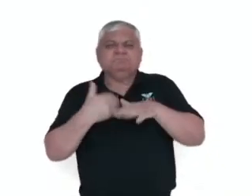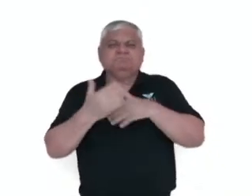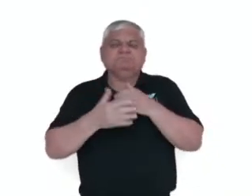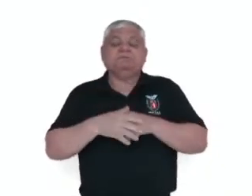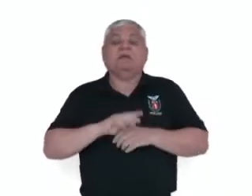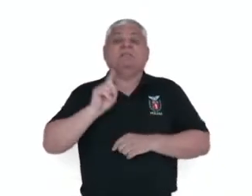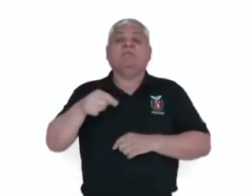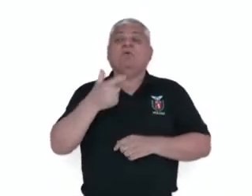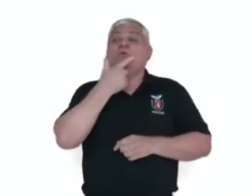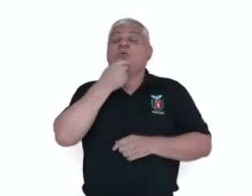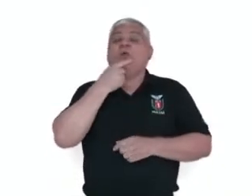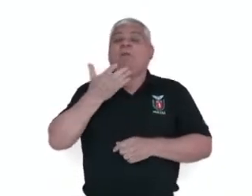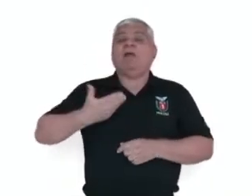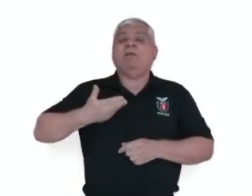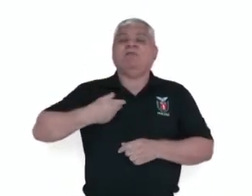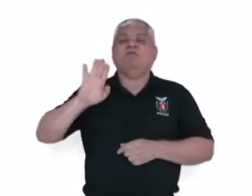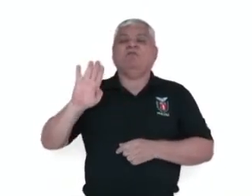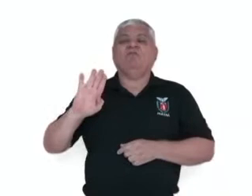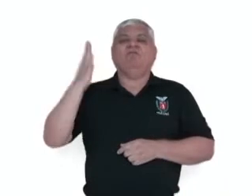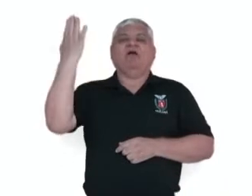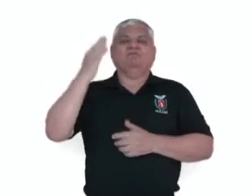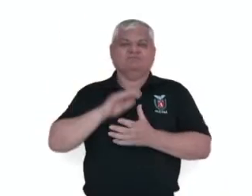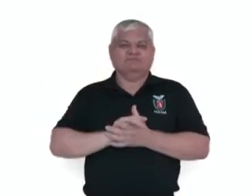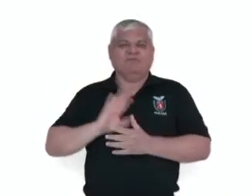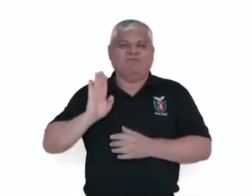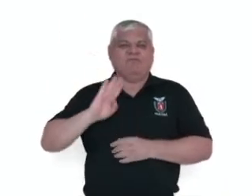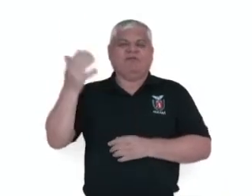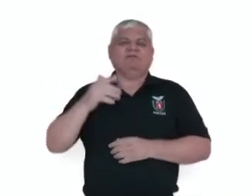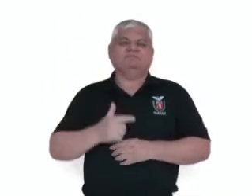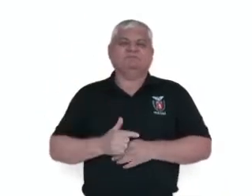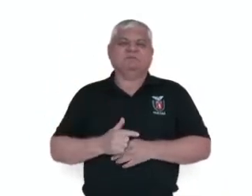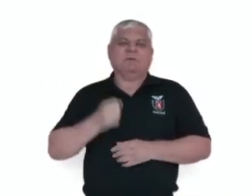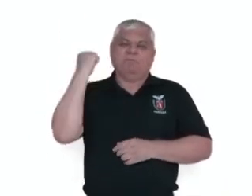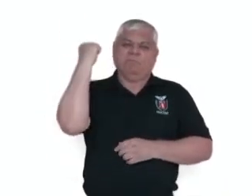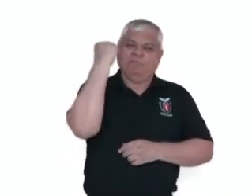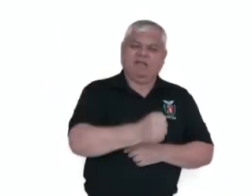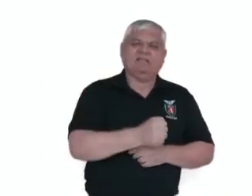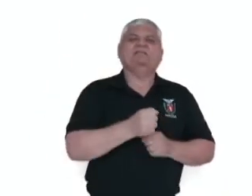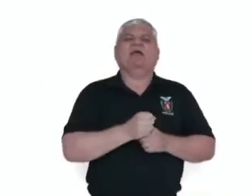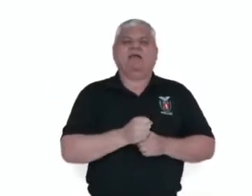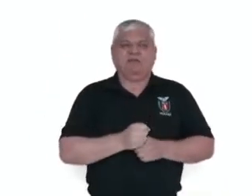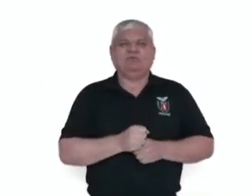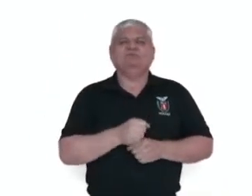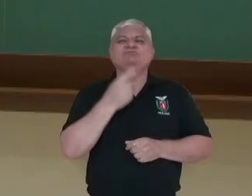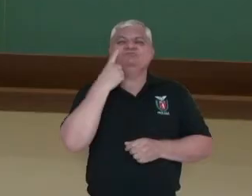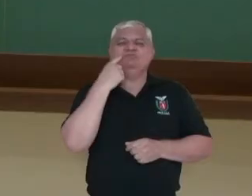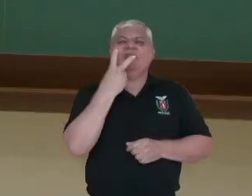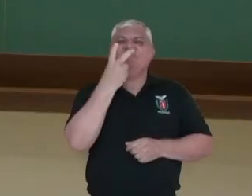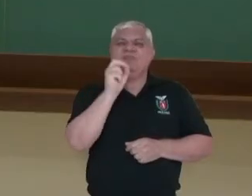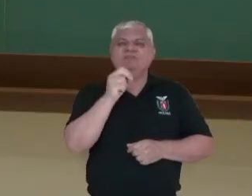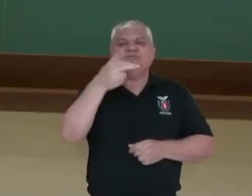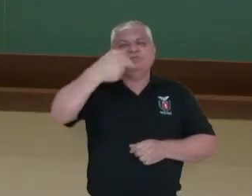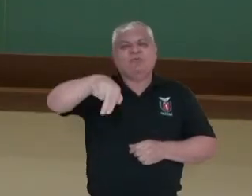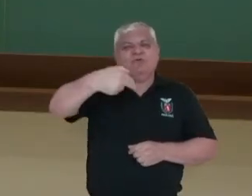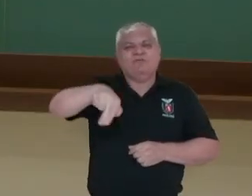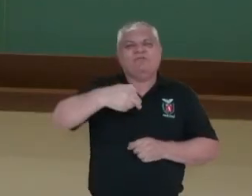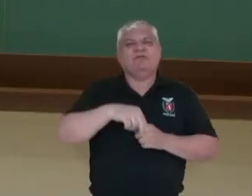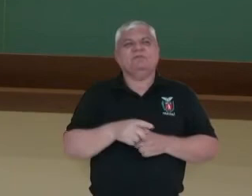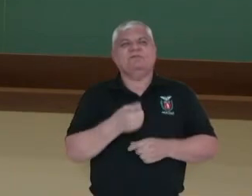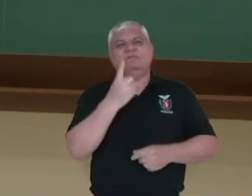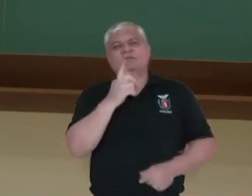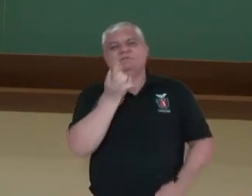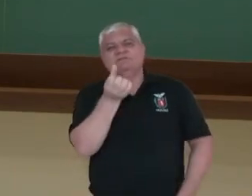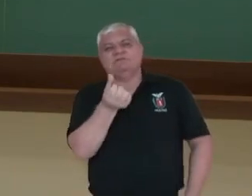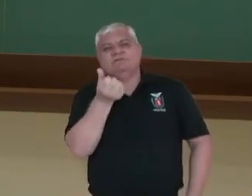sua confiança, foi morto em 20 de novembro de 1695, praticamente 100 anos depois do início do quilombo